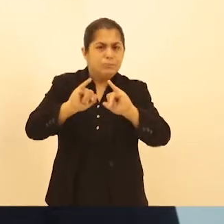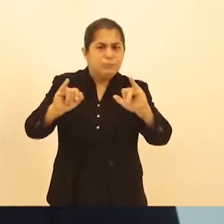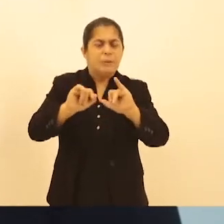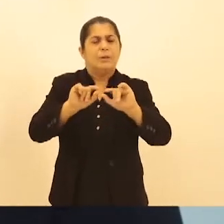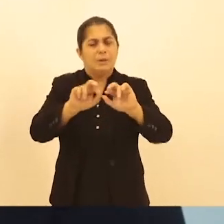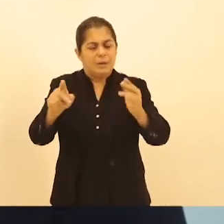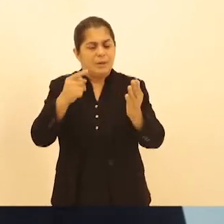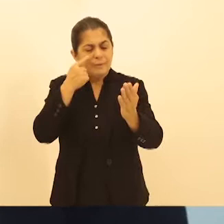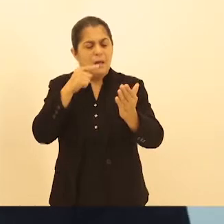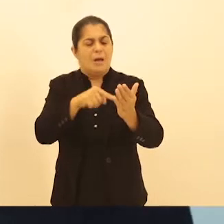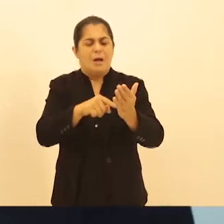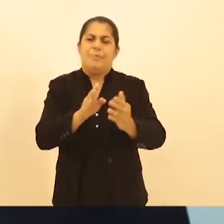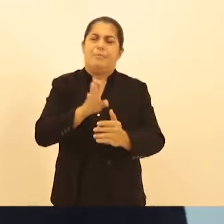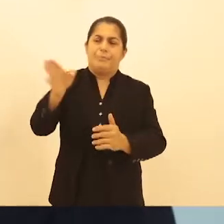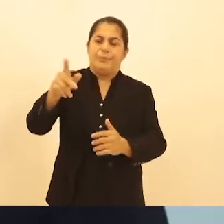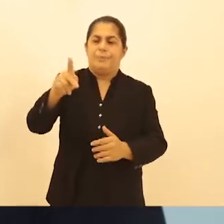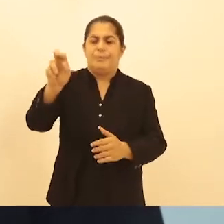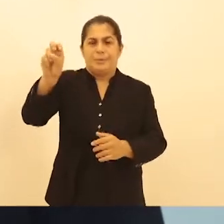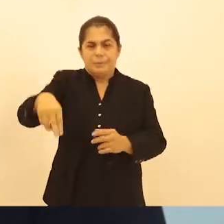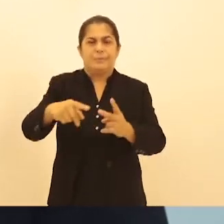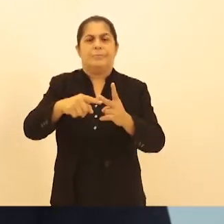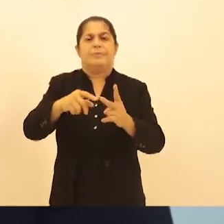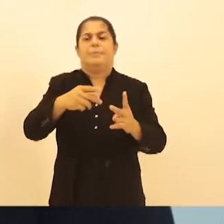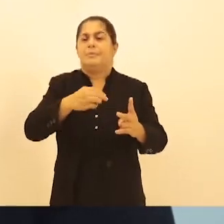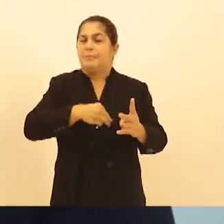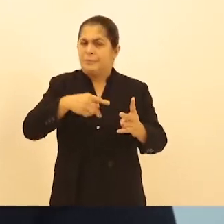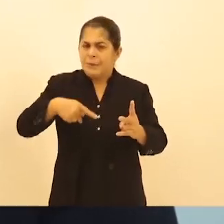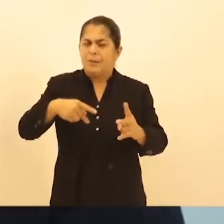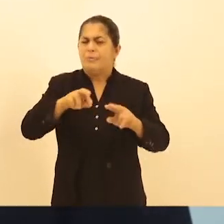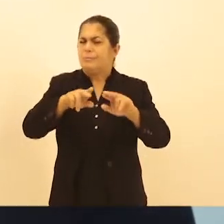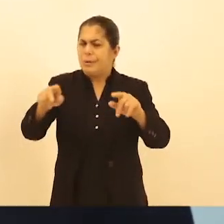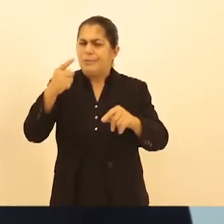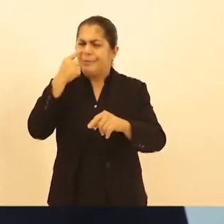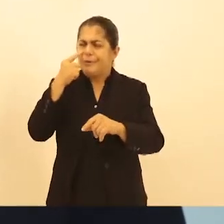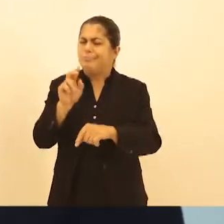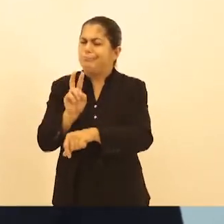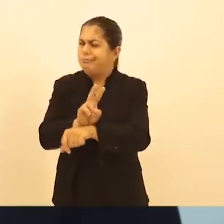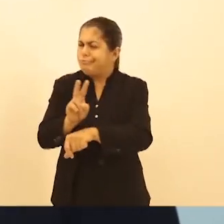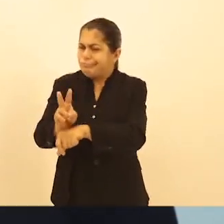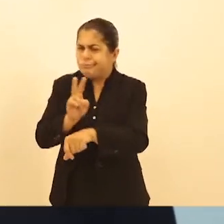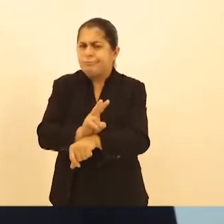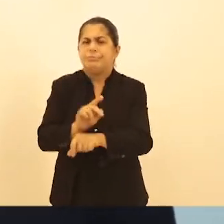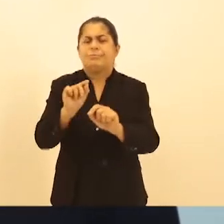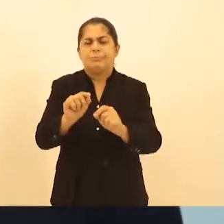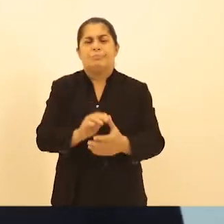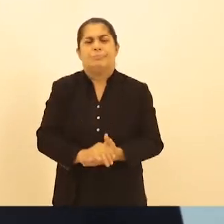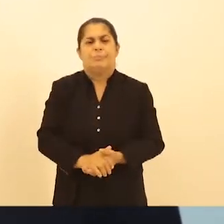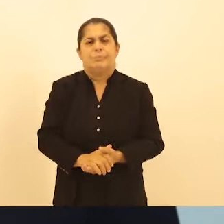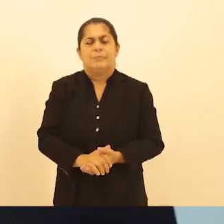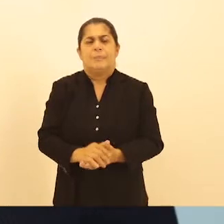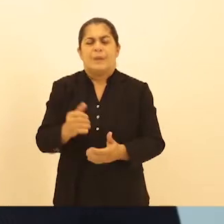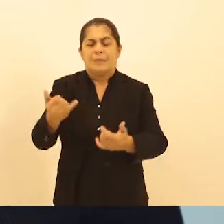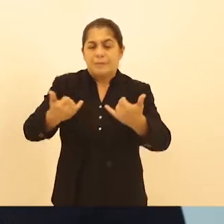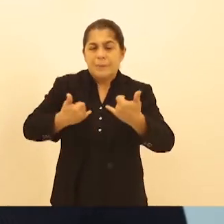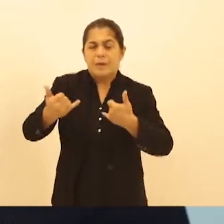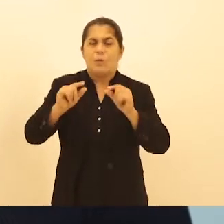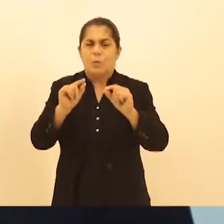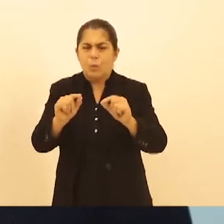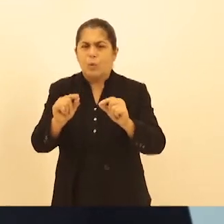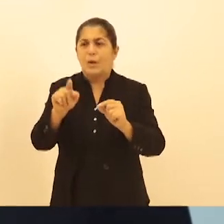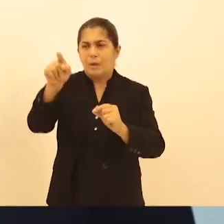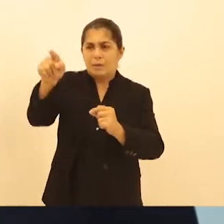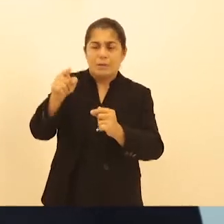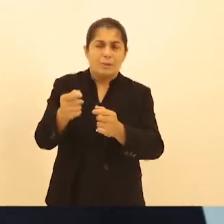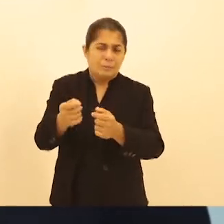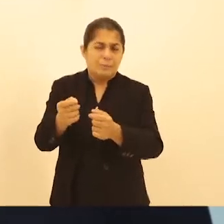ministério público ou os órgãos que estão atuando em conjunto para que nos informe se aquele estabelecimento está vendendo um medicamento